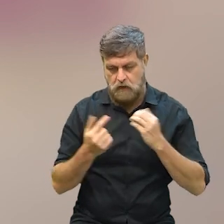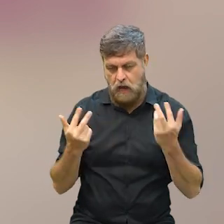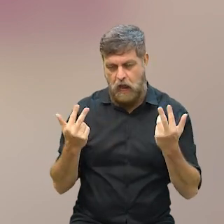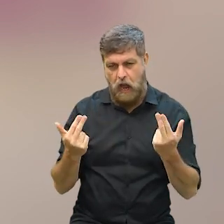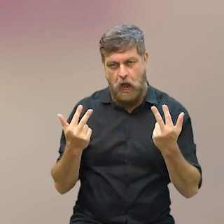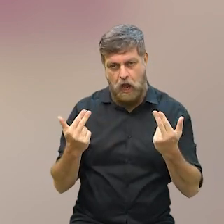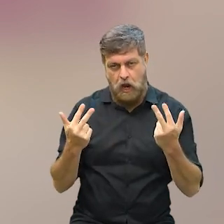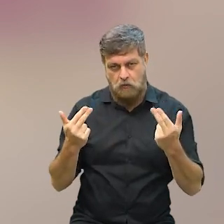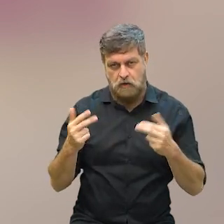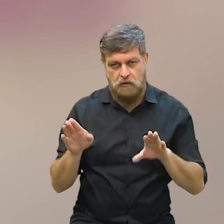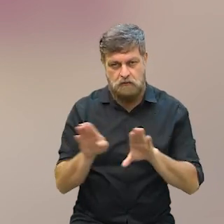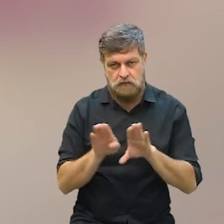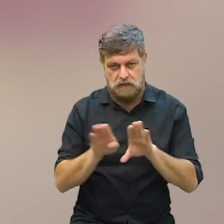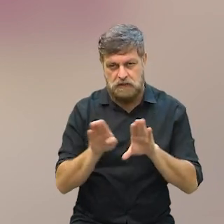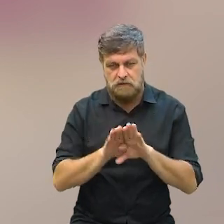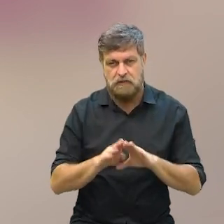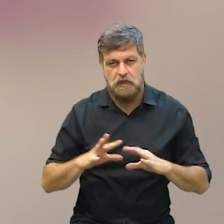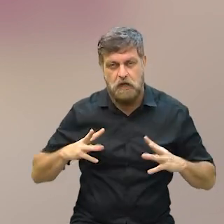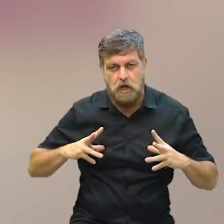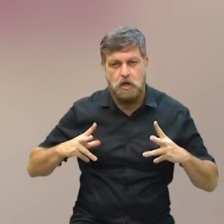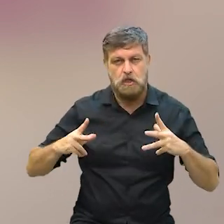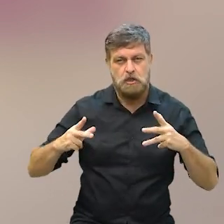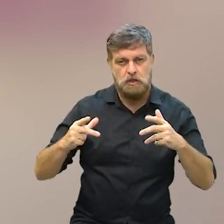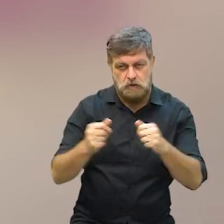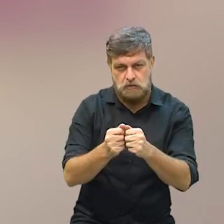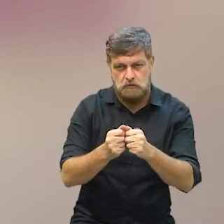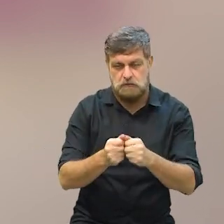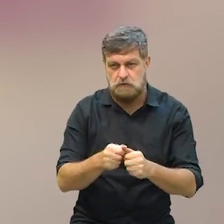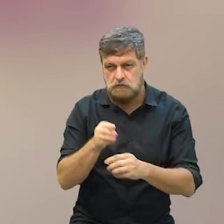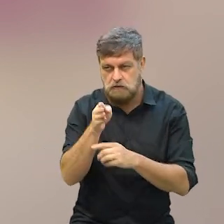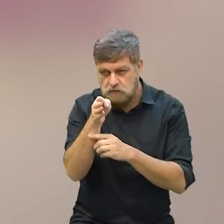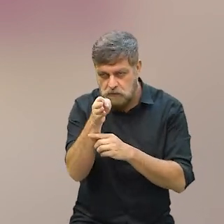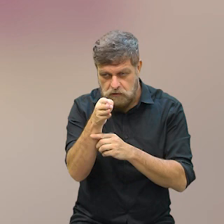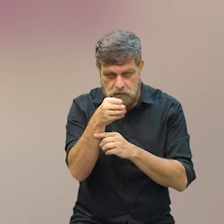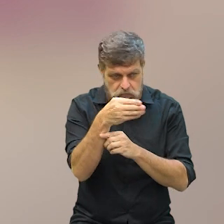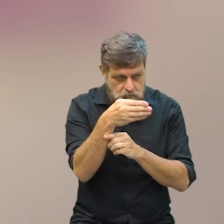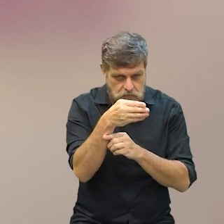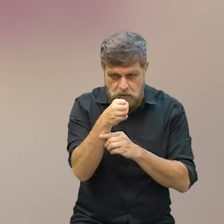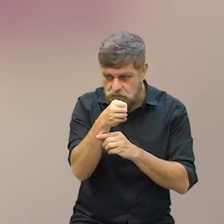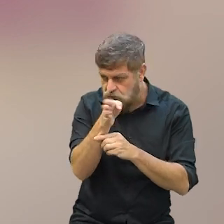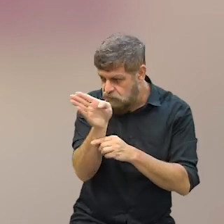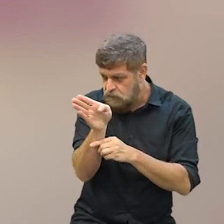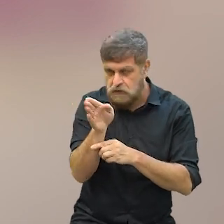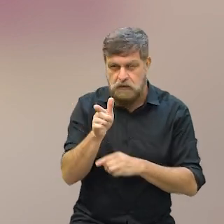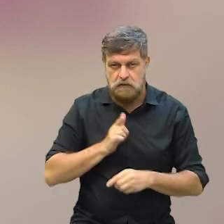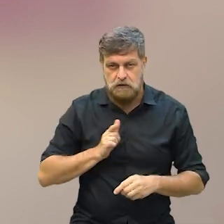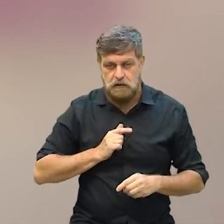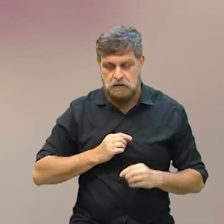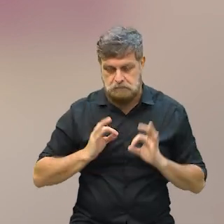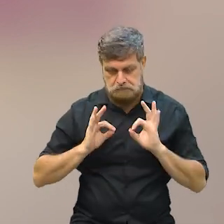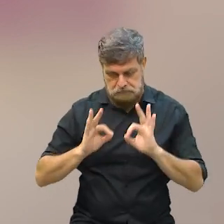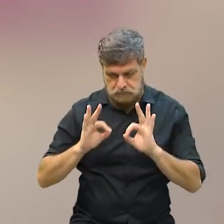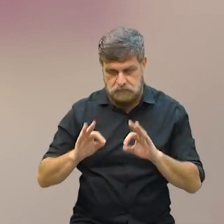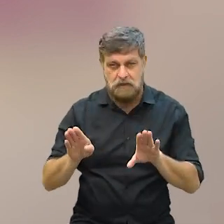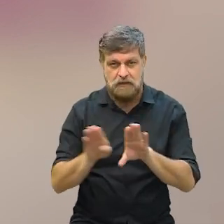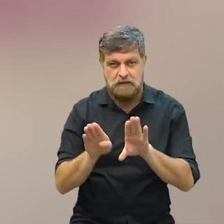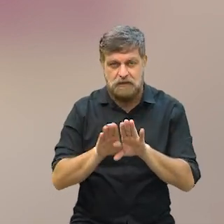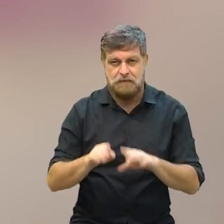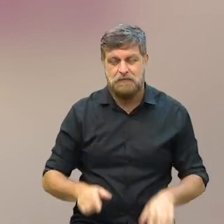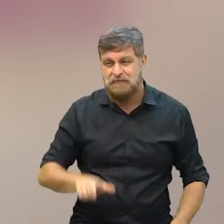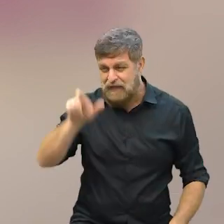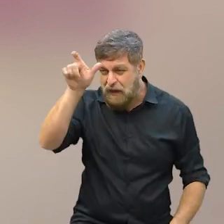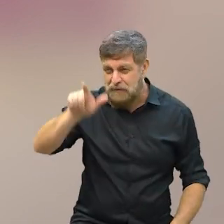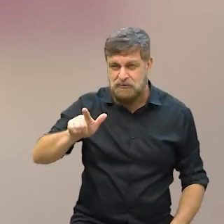igual em radialmente, em todos os meridianos. Então, seria como uma calota de carro, tudo bonitinha.